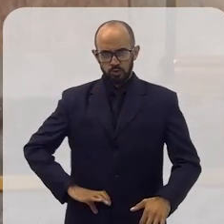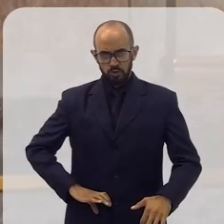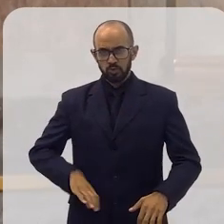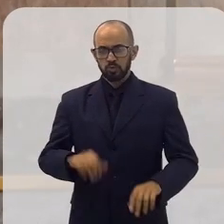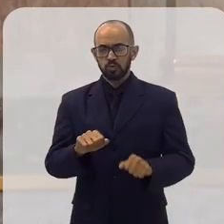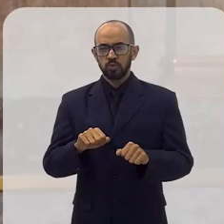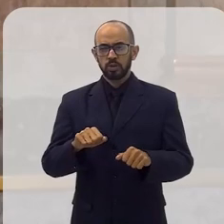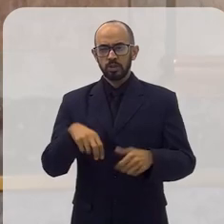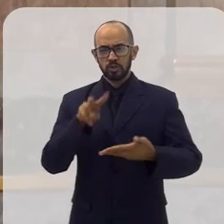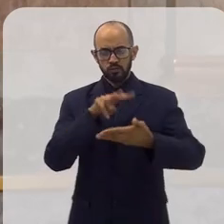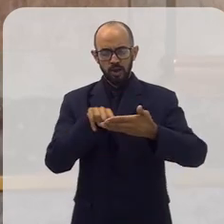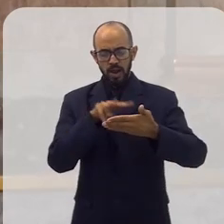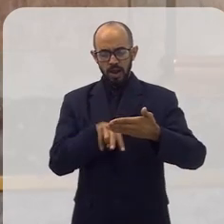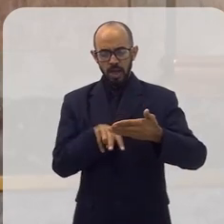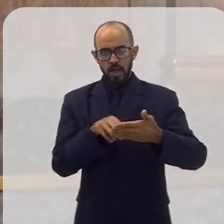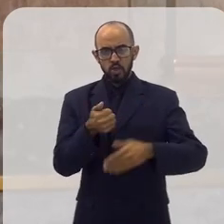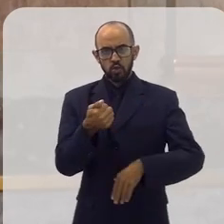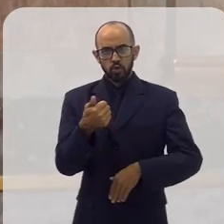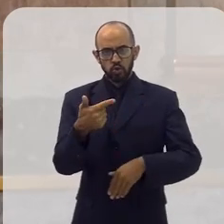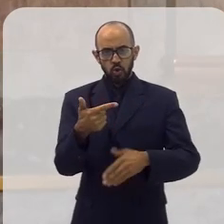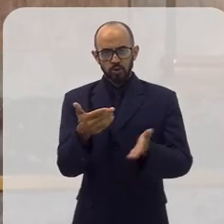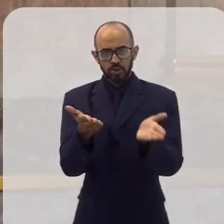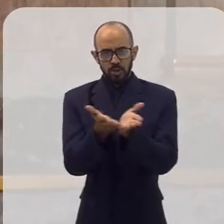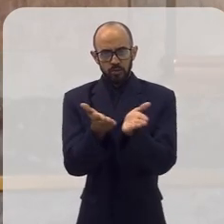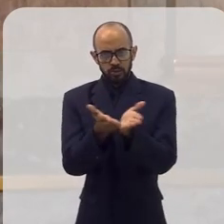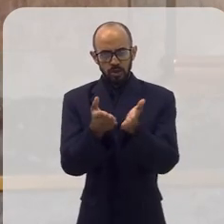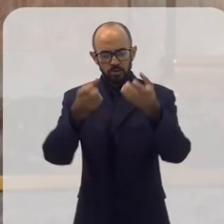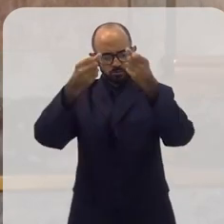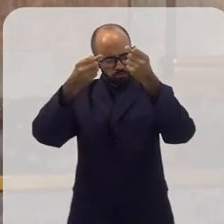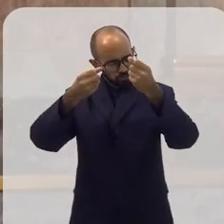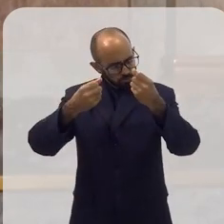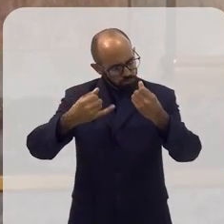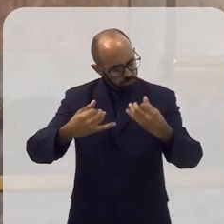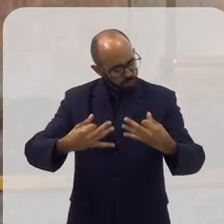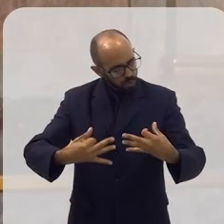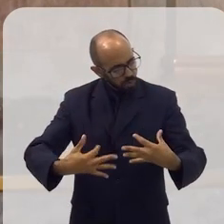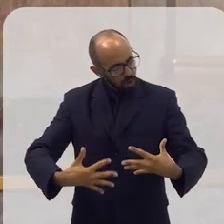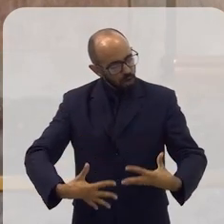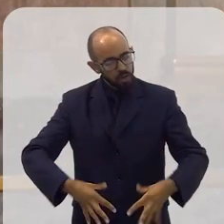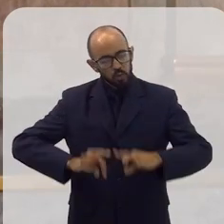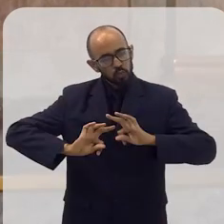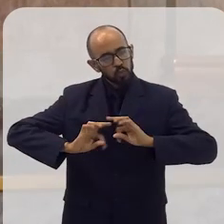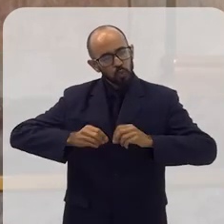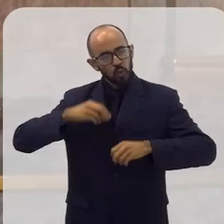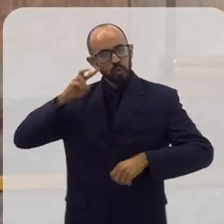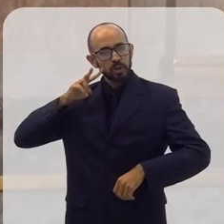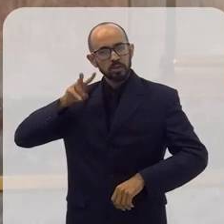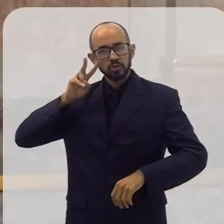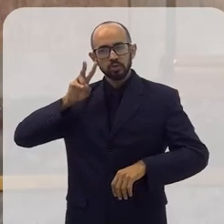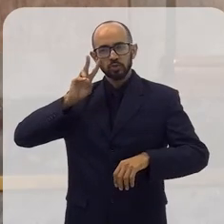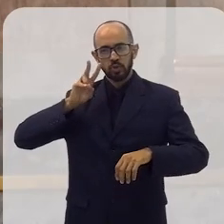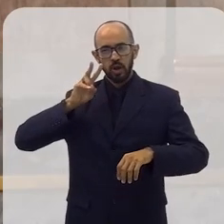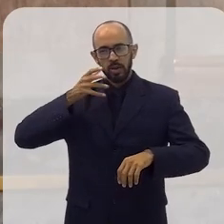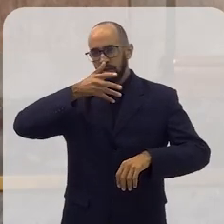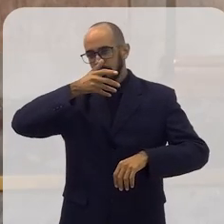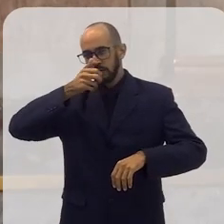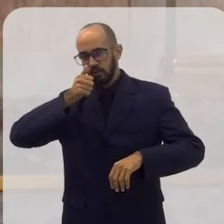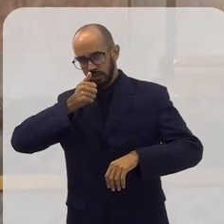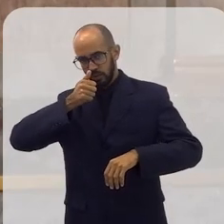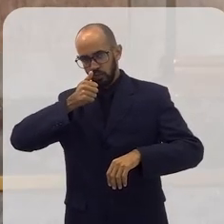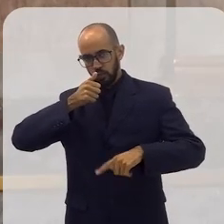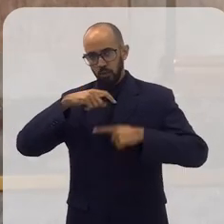onde vamos ler 12 evangelhos explicando toda a história da